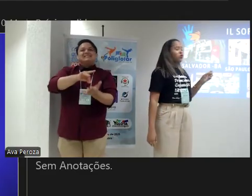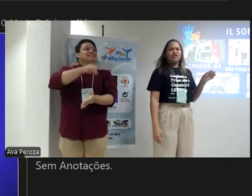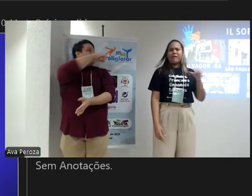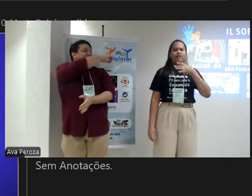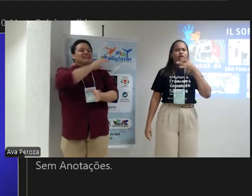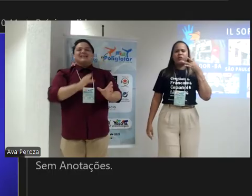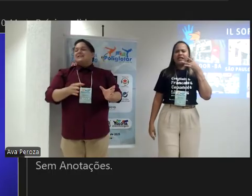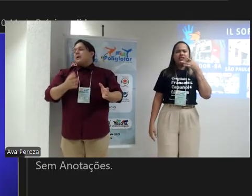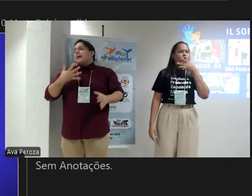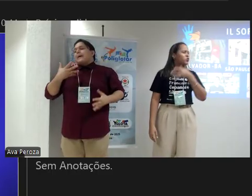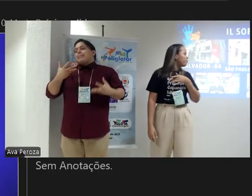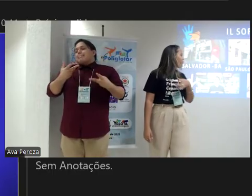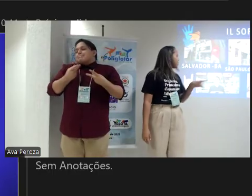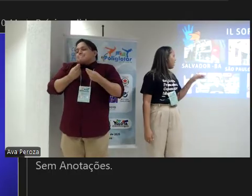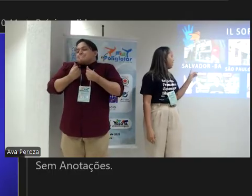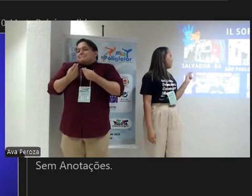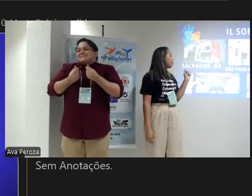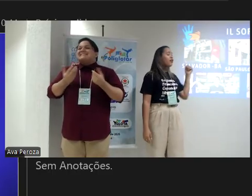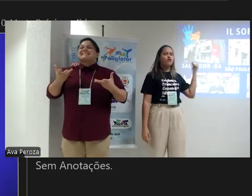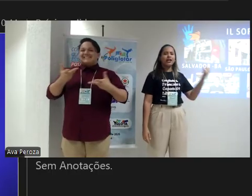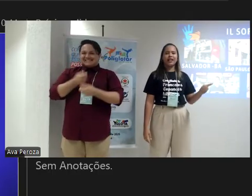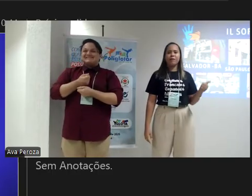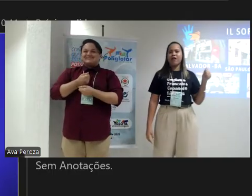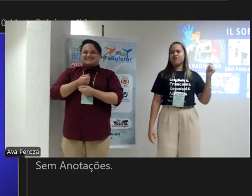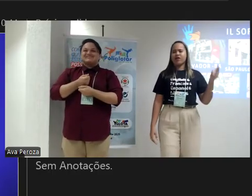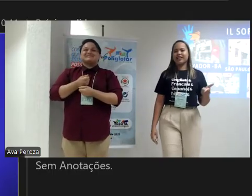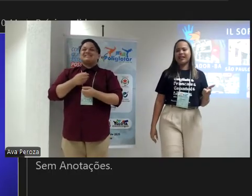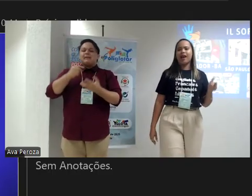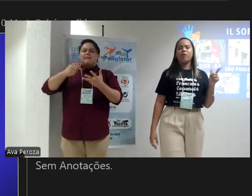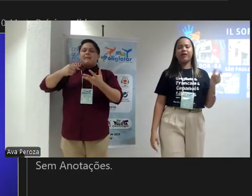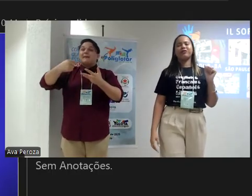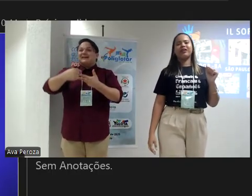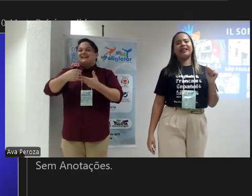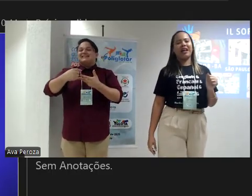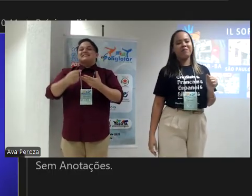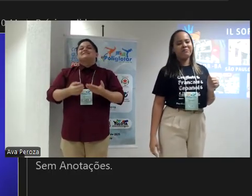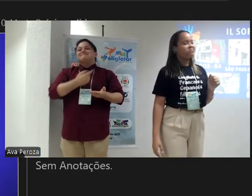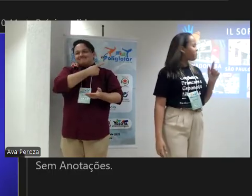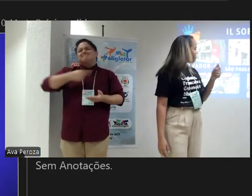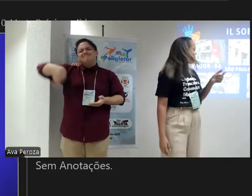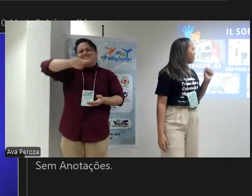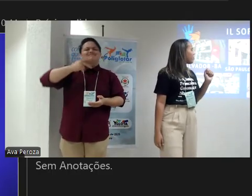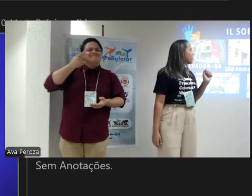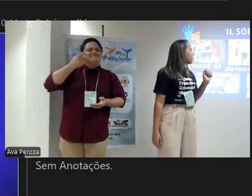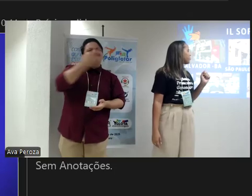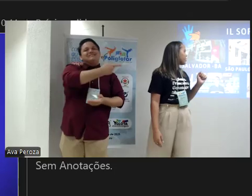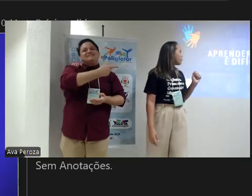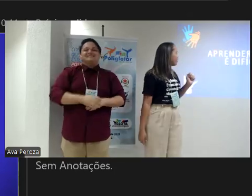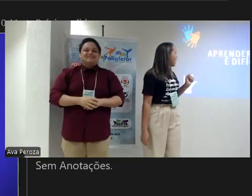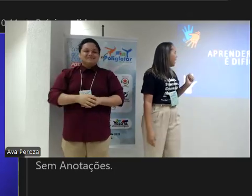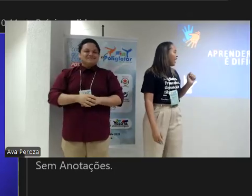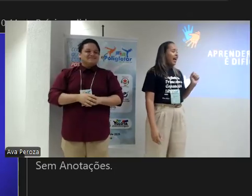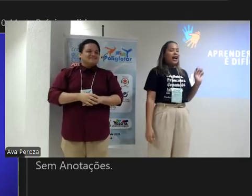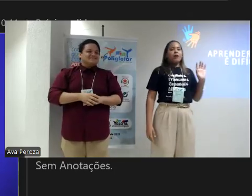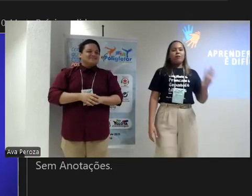o sorvete é maravilhoso, delicioso. E bike-friendly, pet-friendly, recomendo irem lá. Próximo